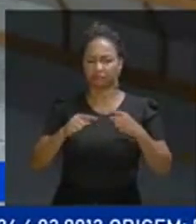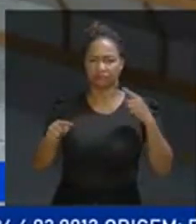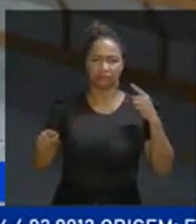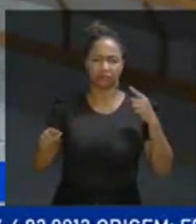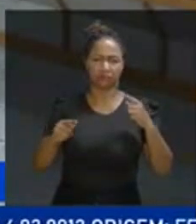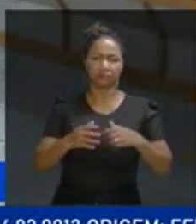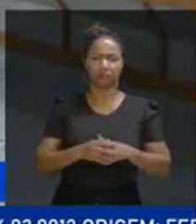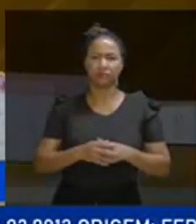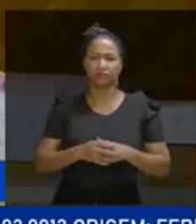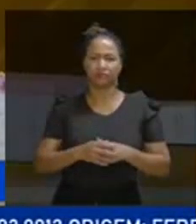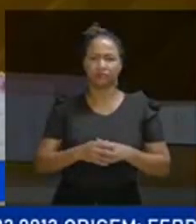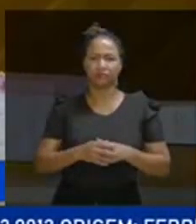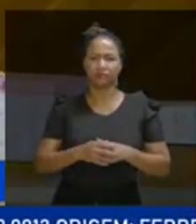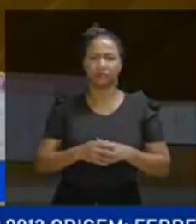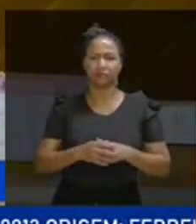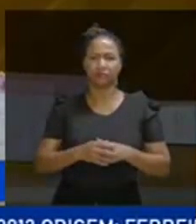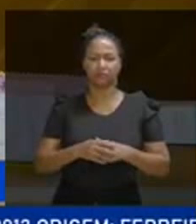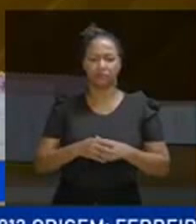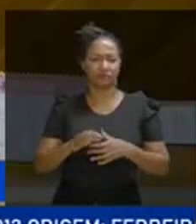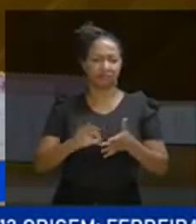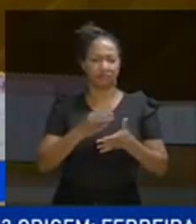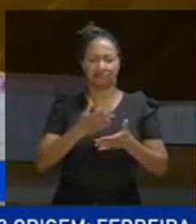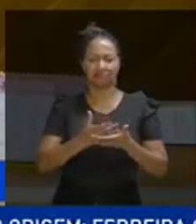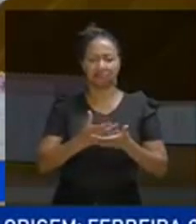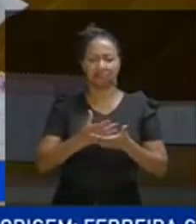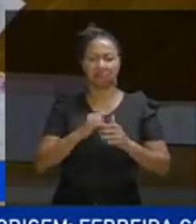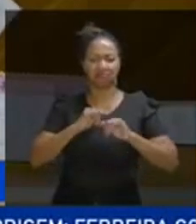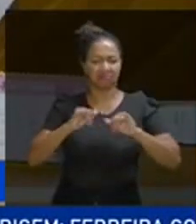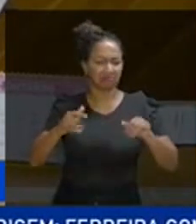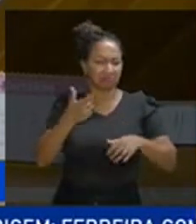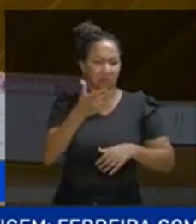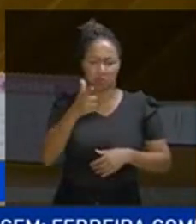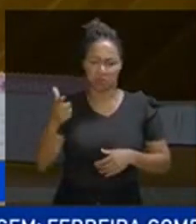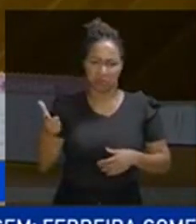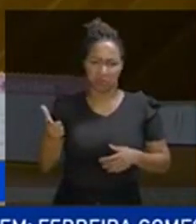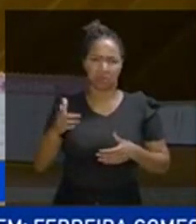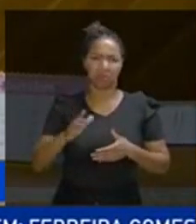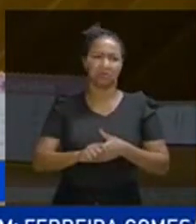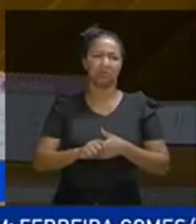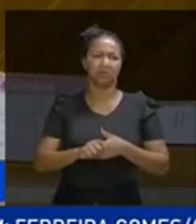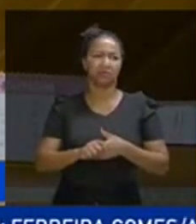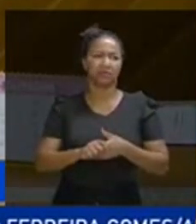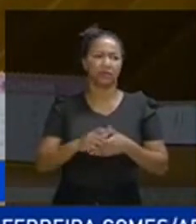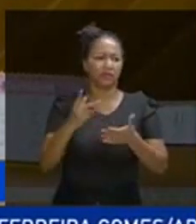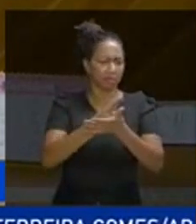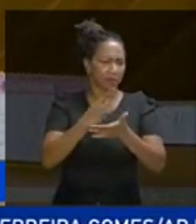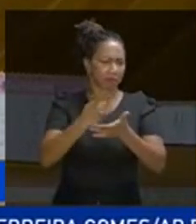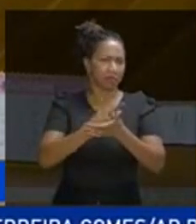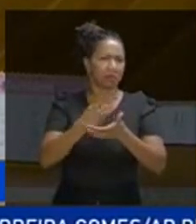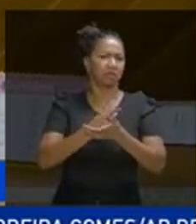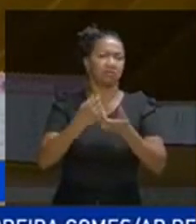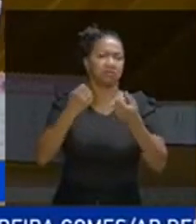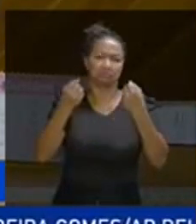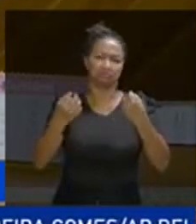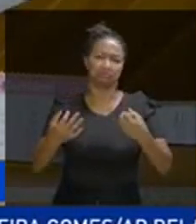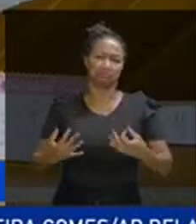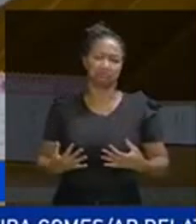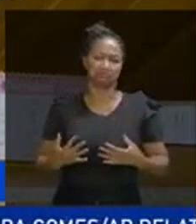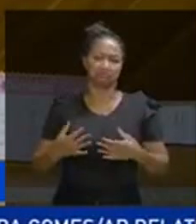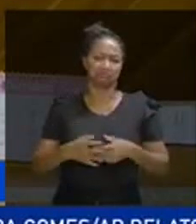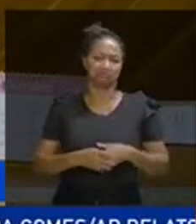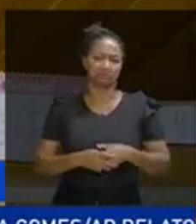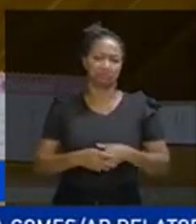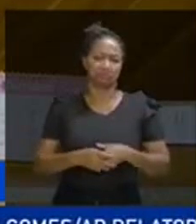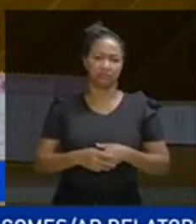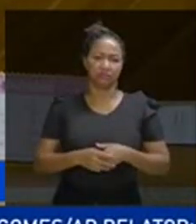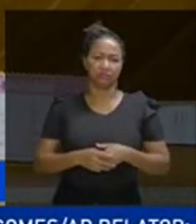por você. Excelência, eu estou registrando aqui que não existe a falha alegada